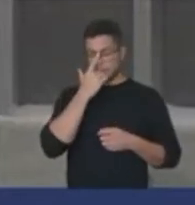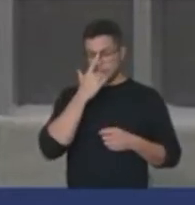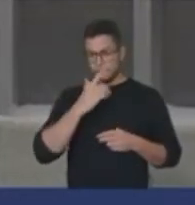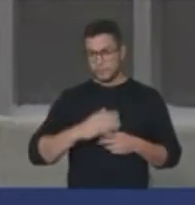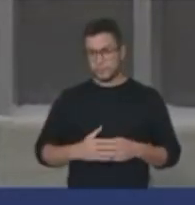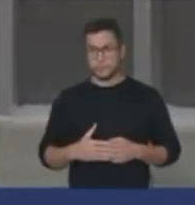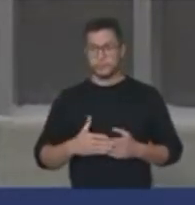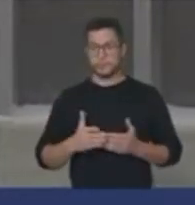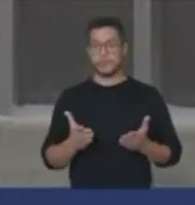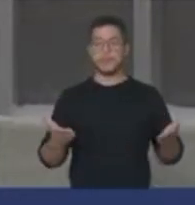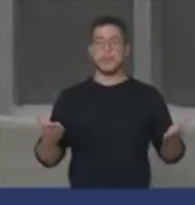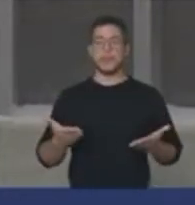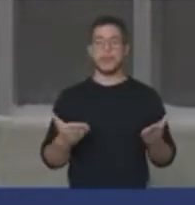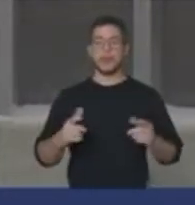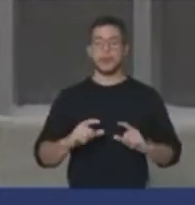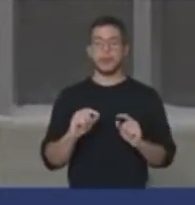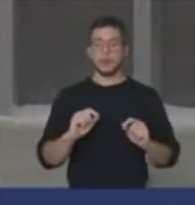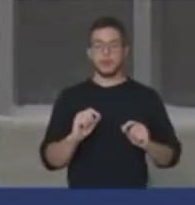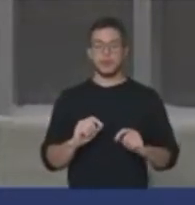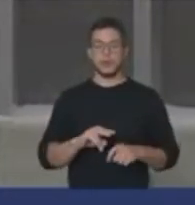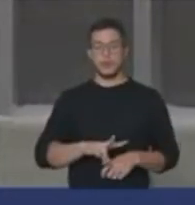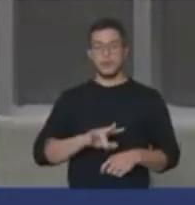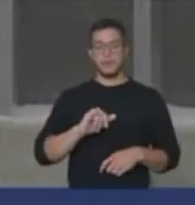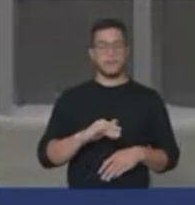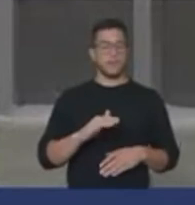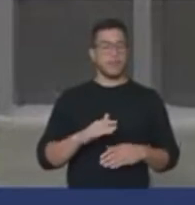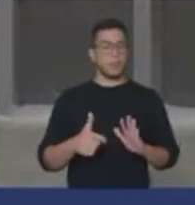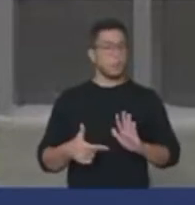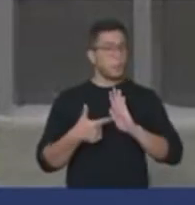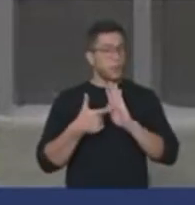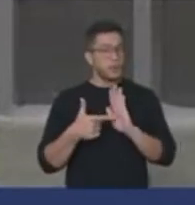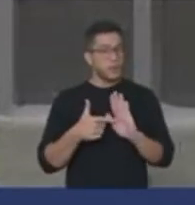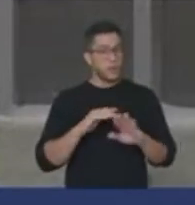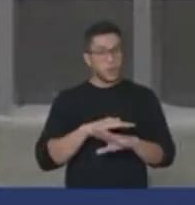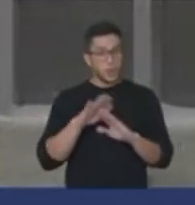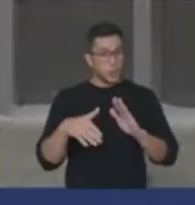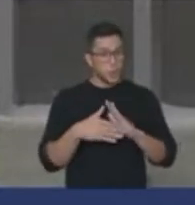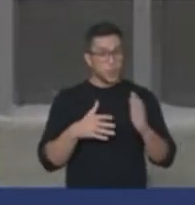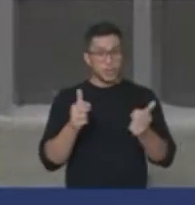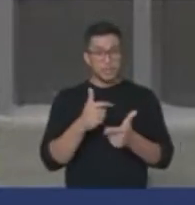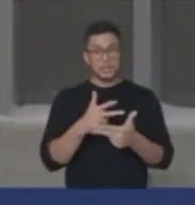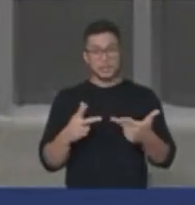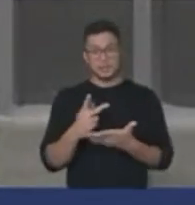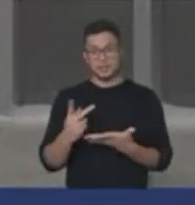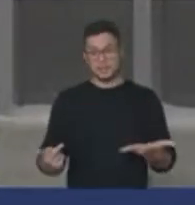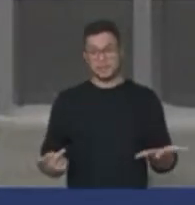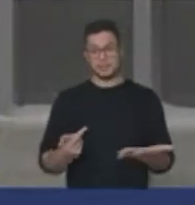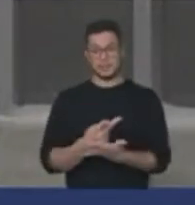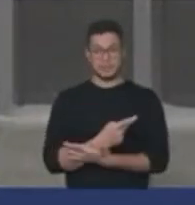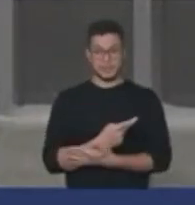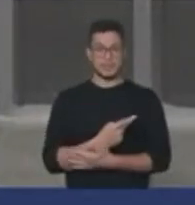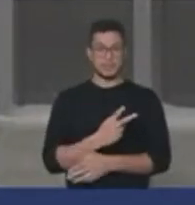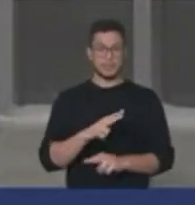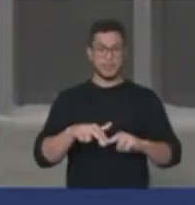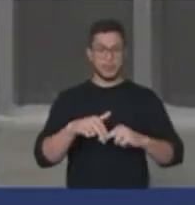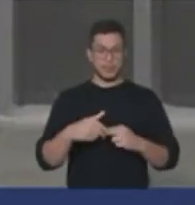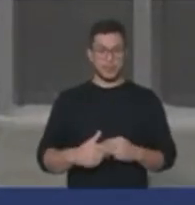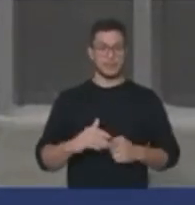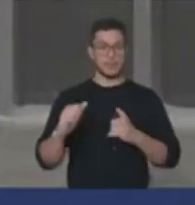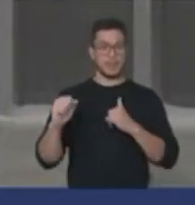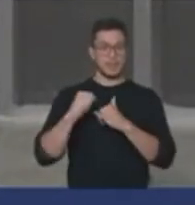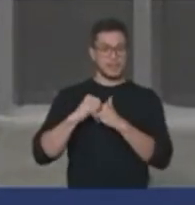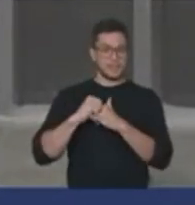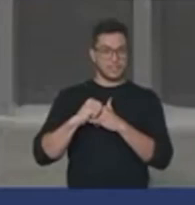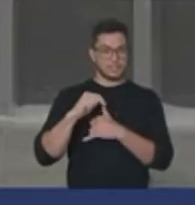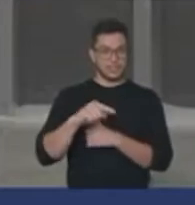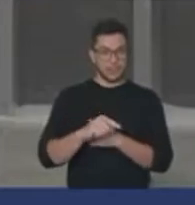vai cair o restante da máscara dessa Lava Jato, que tão mal fez ao Brasil, que foram desmoralizados, inclusive,